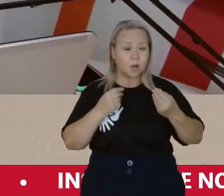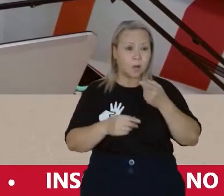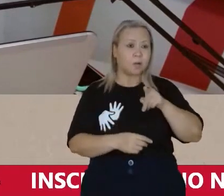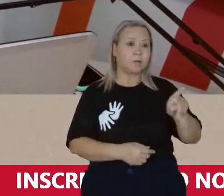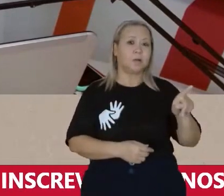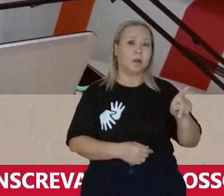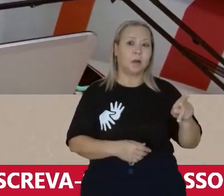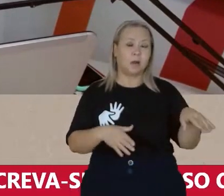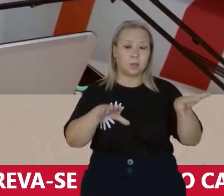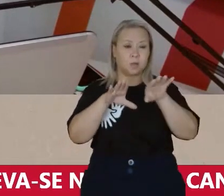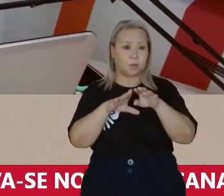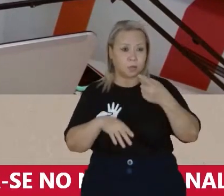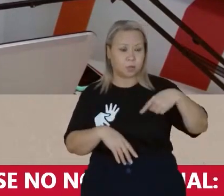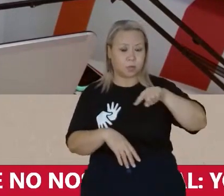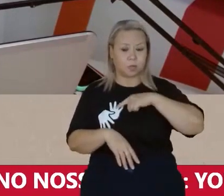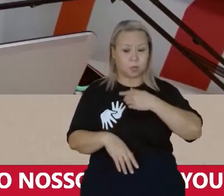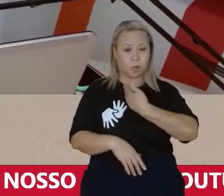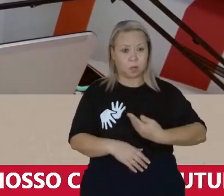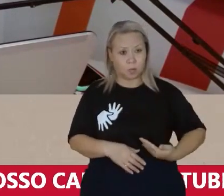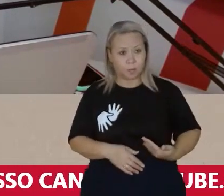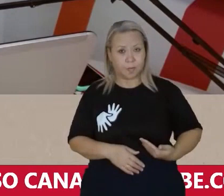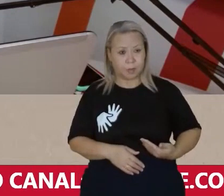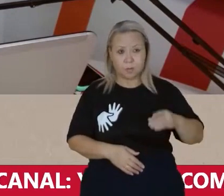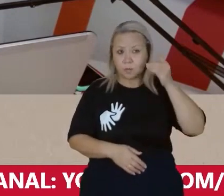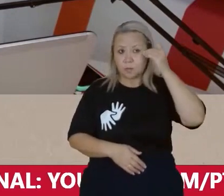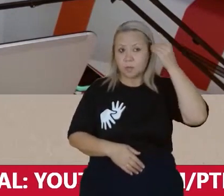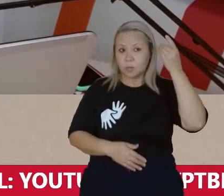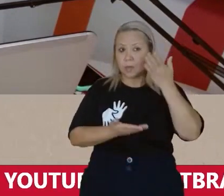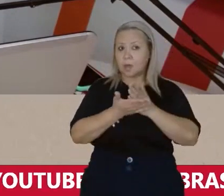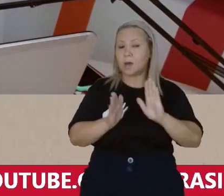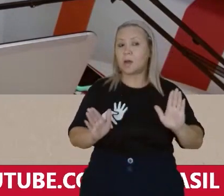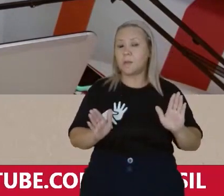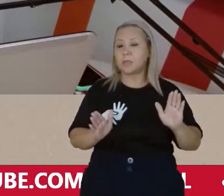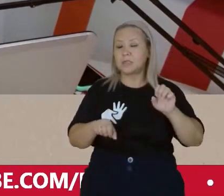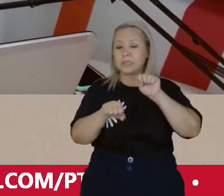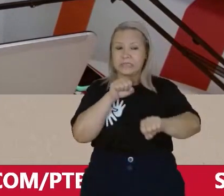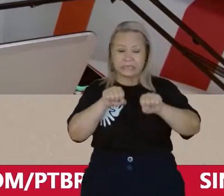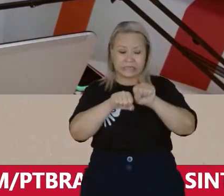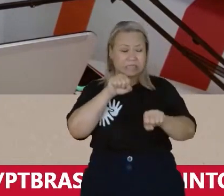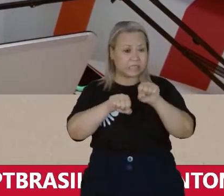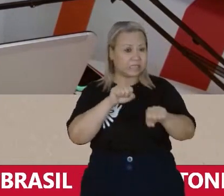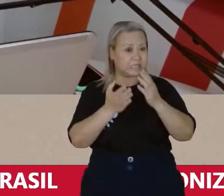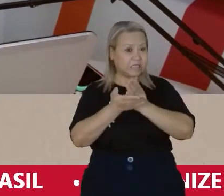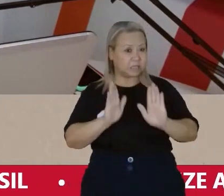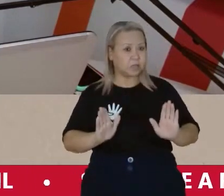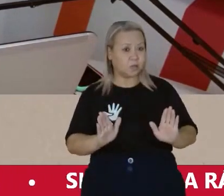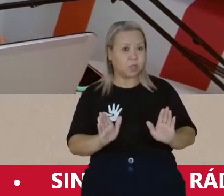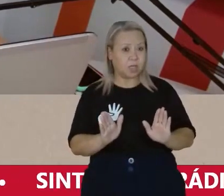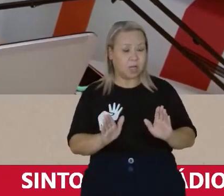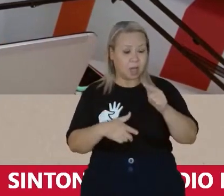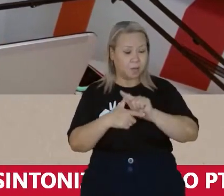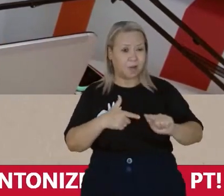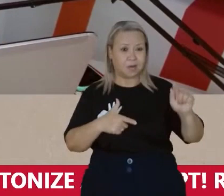delas, introduzidas nos nossos governos, Lula e Dilma, acabaram sendo destruídas, né, pela